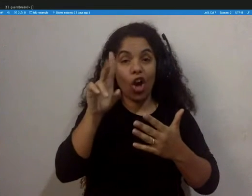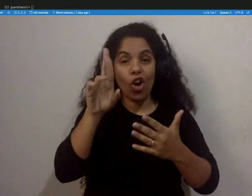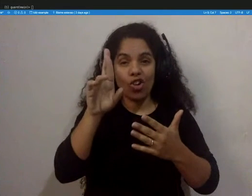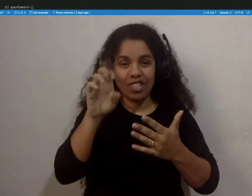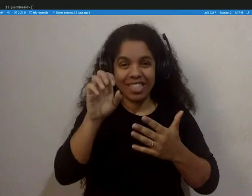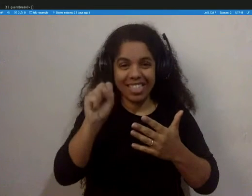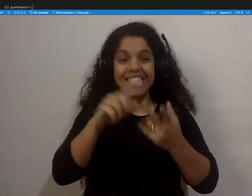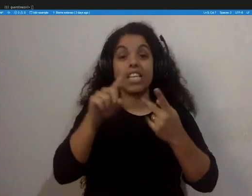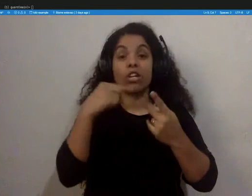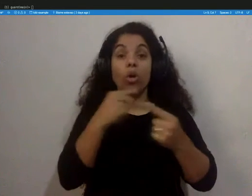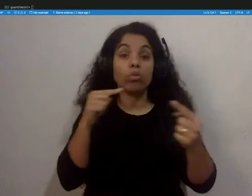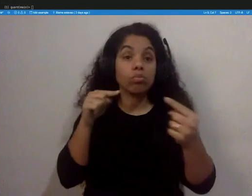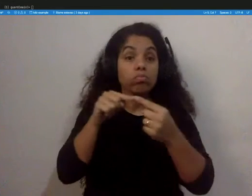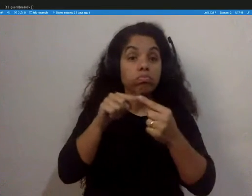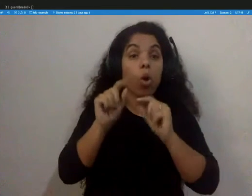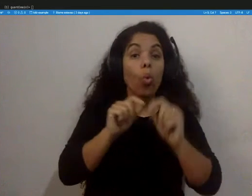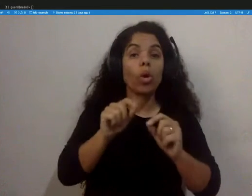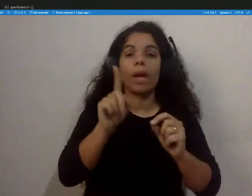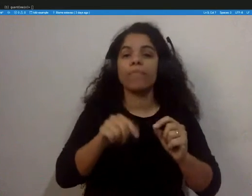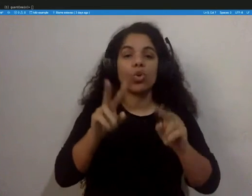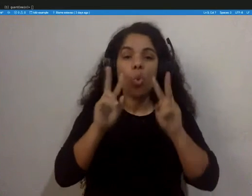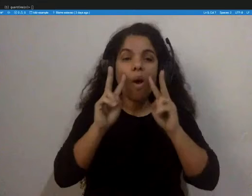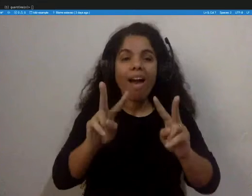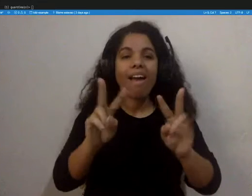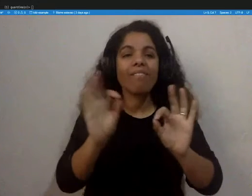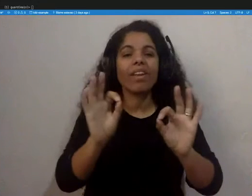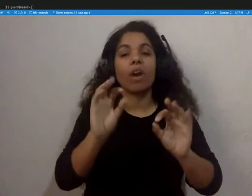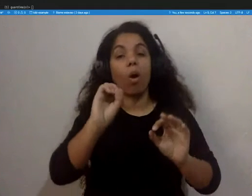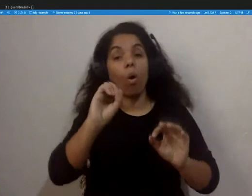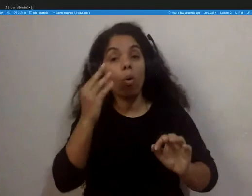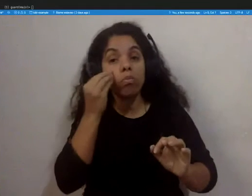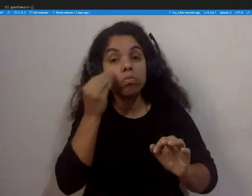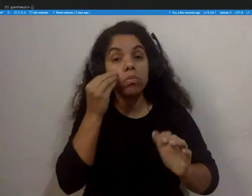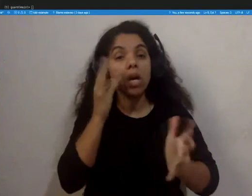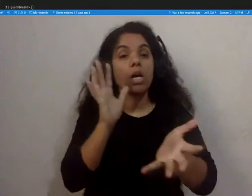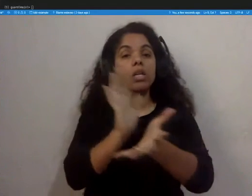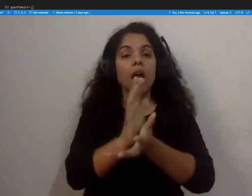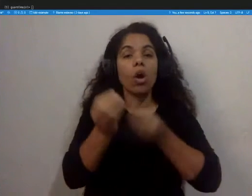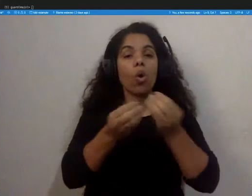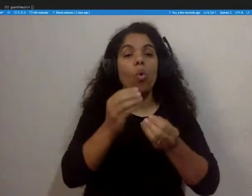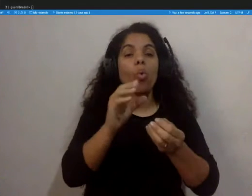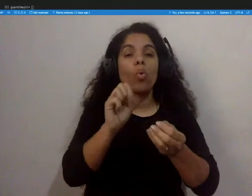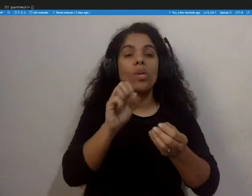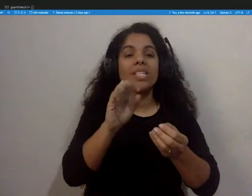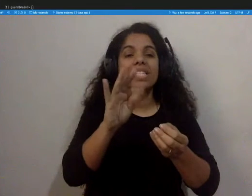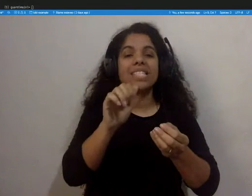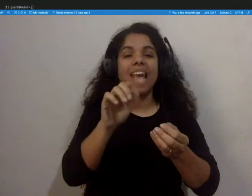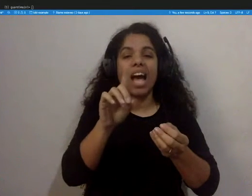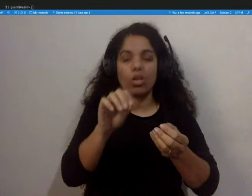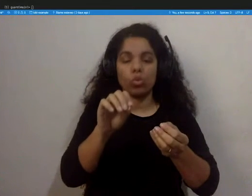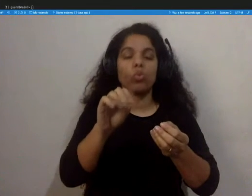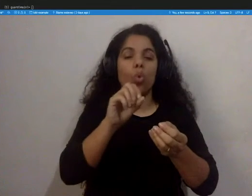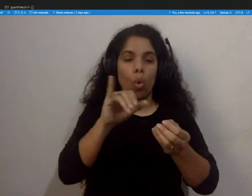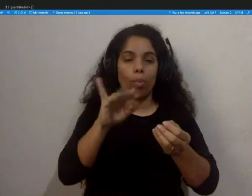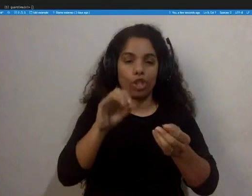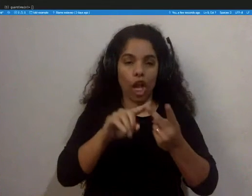Londres, o nosso objetivo não é verificar ou testar o estado que um objeto tem. A Escola de